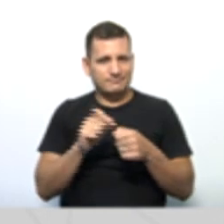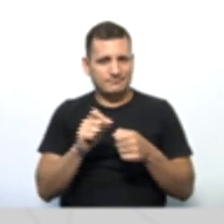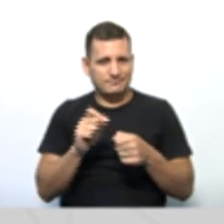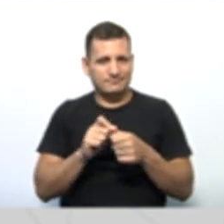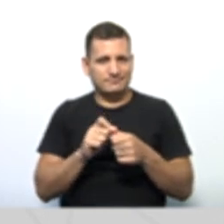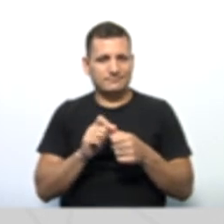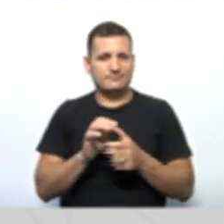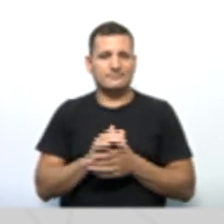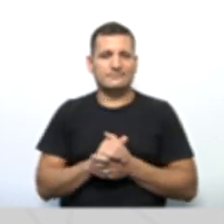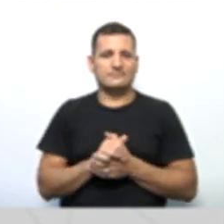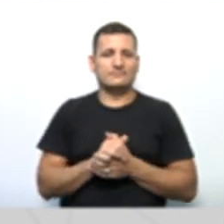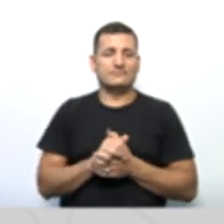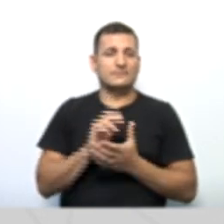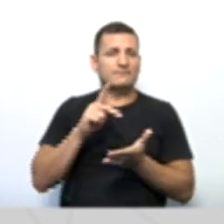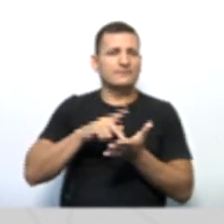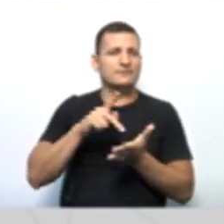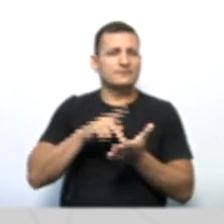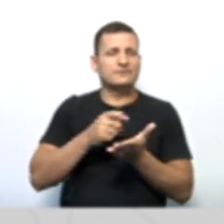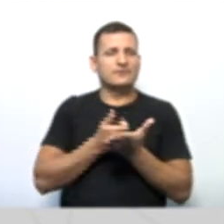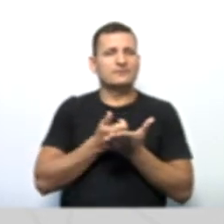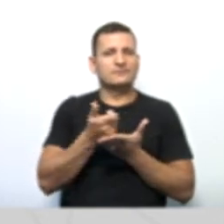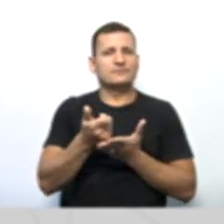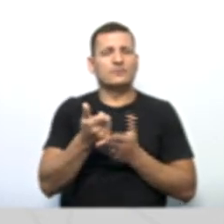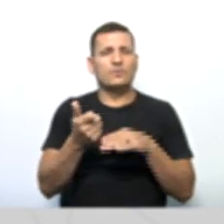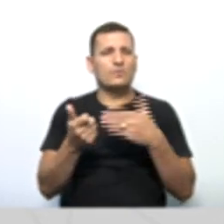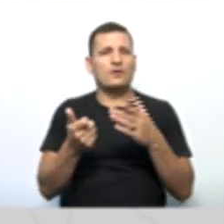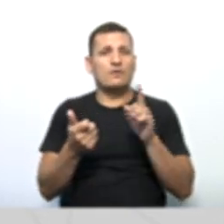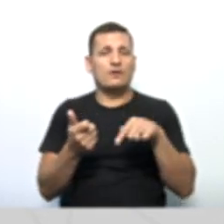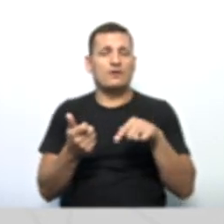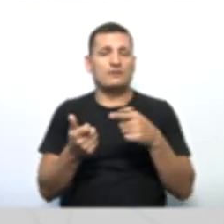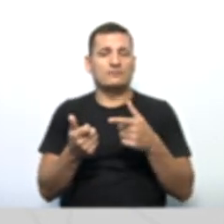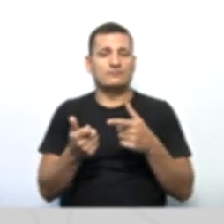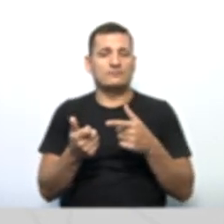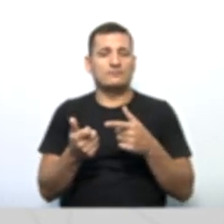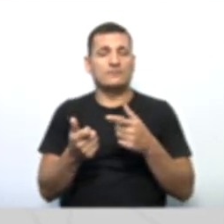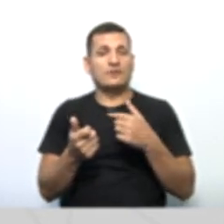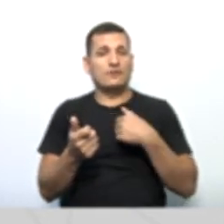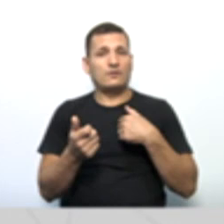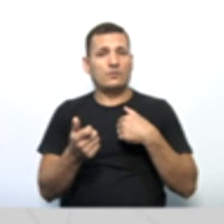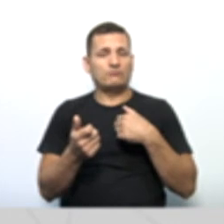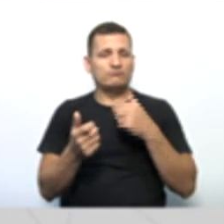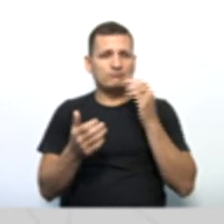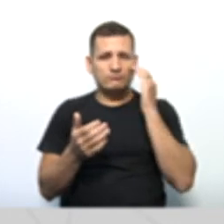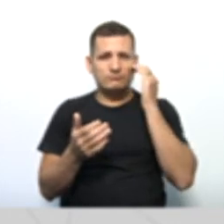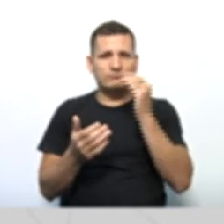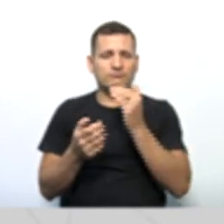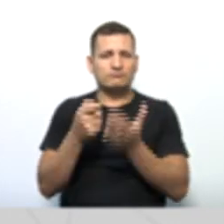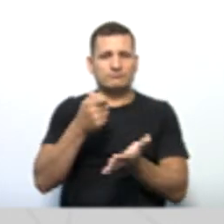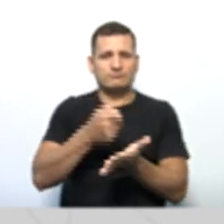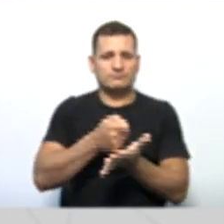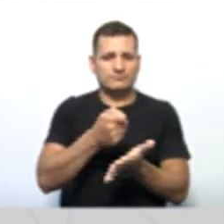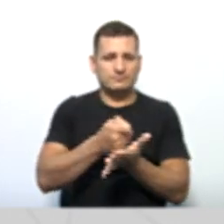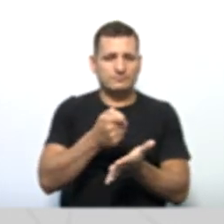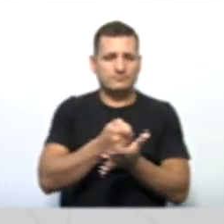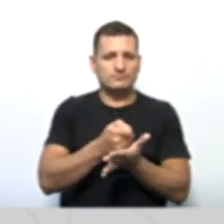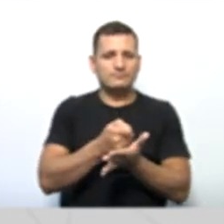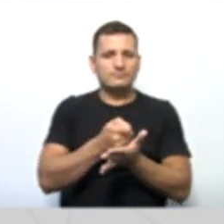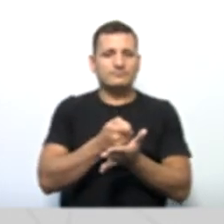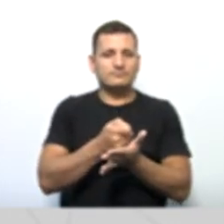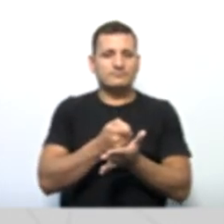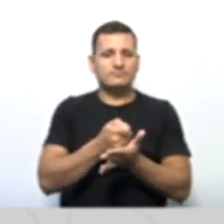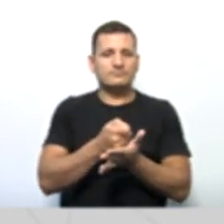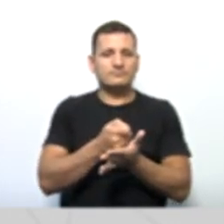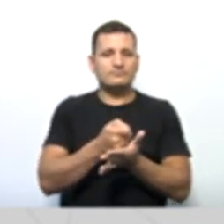A verdadeira ação qual é? Aquela que eu ajo de acordo com o dever. Aquela que é